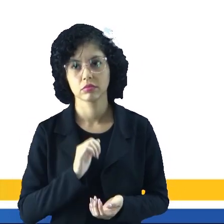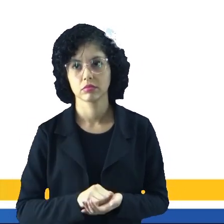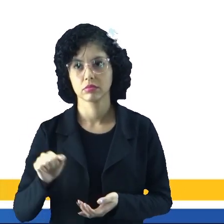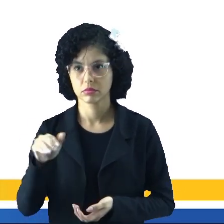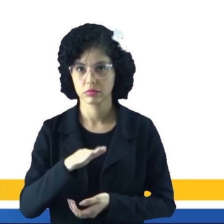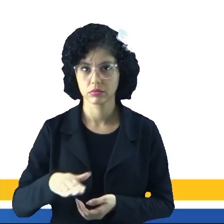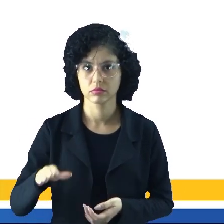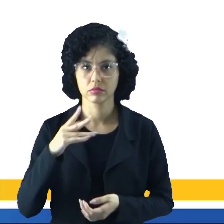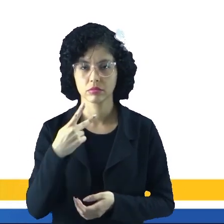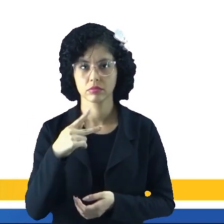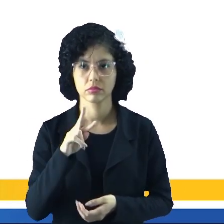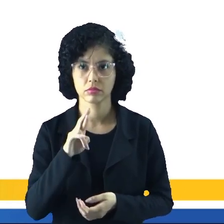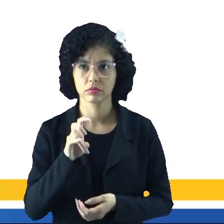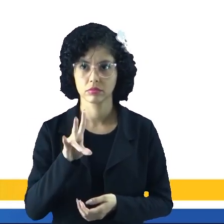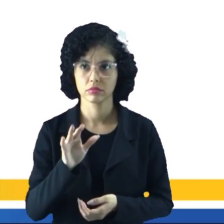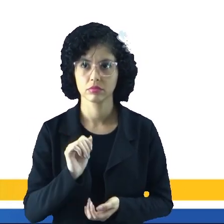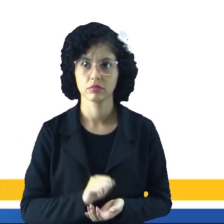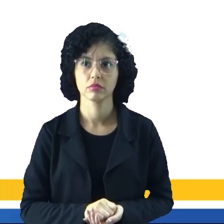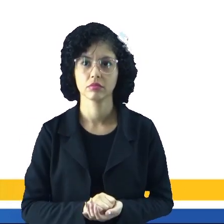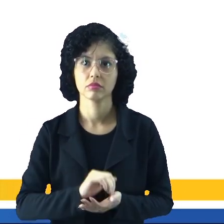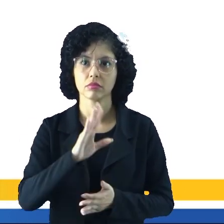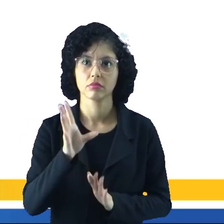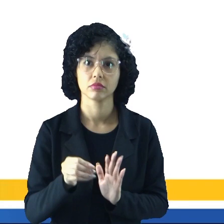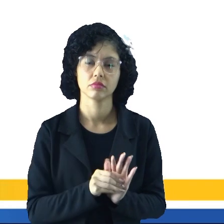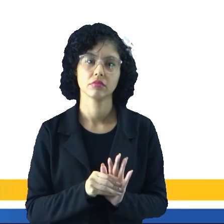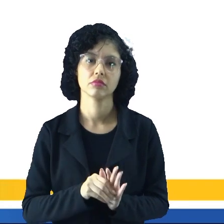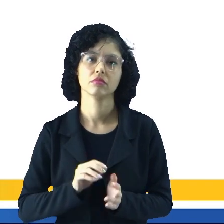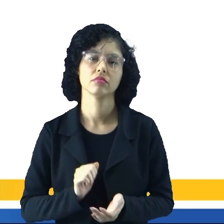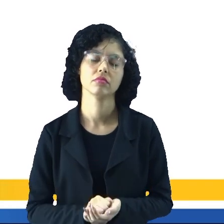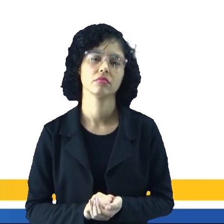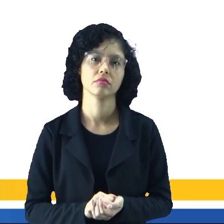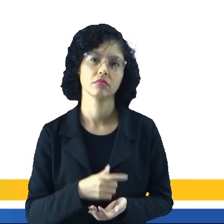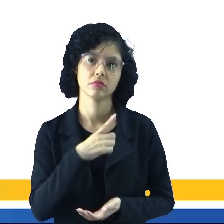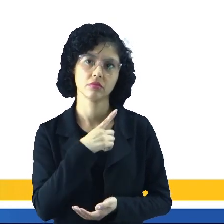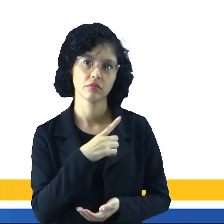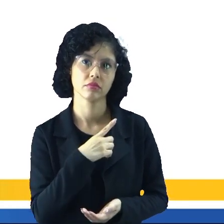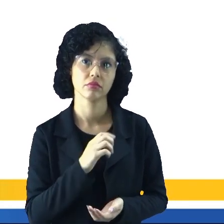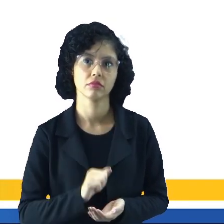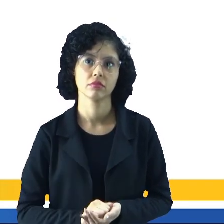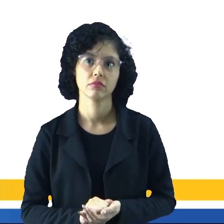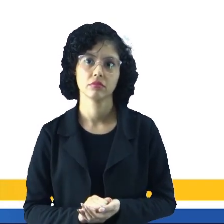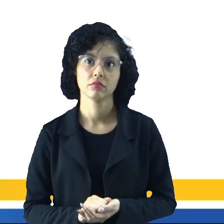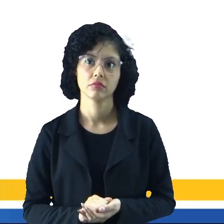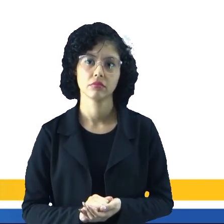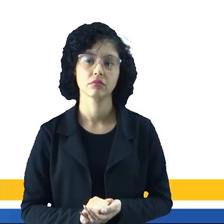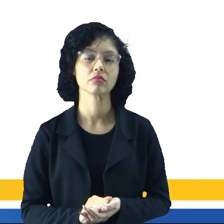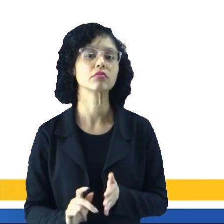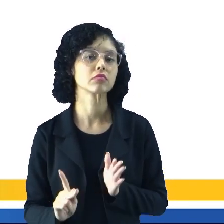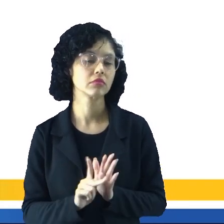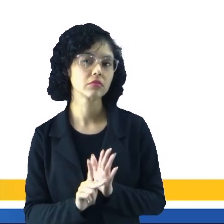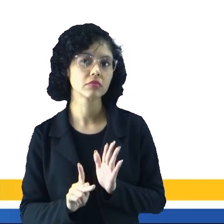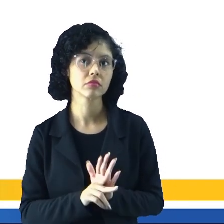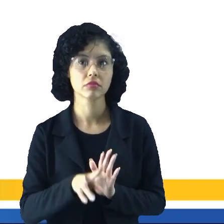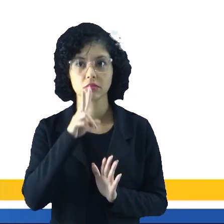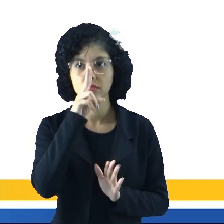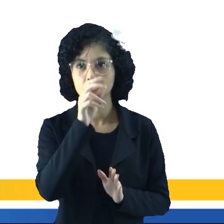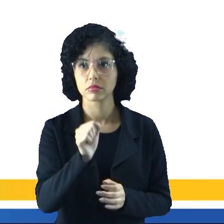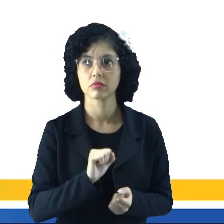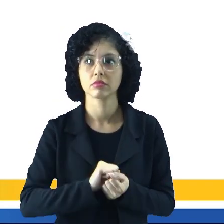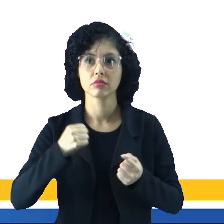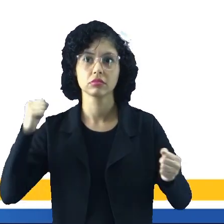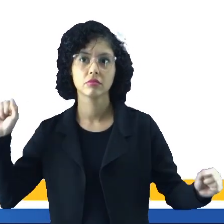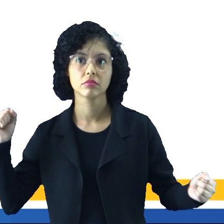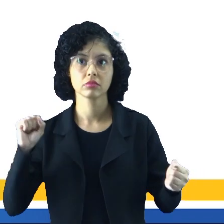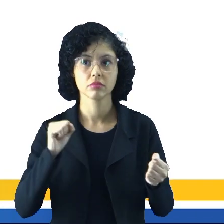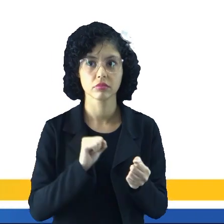né, uma carga de prova, se a gente colocar ali do lado da carga, ao ser colocada então, ela vai ficar sujeita a uma força de atração